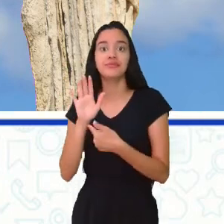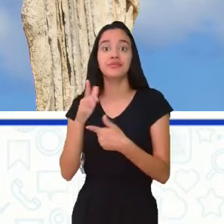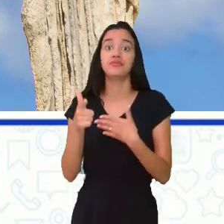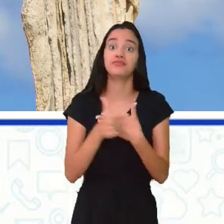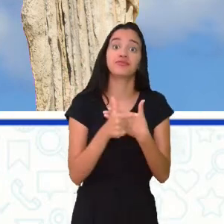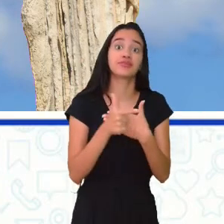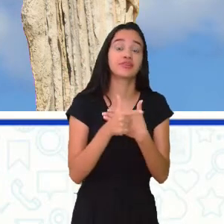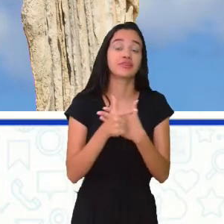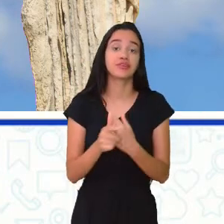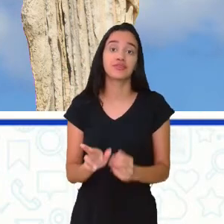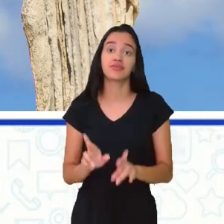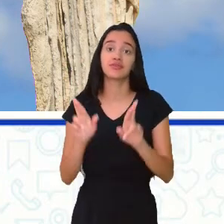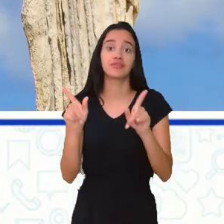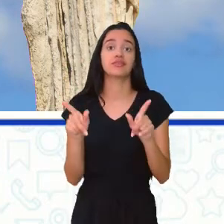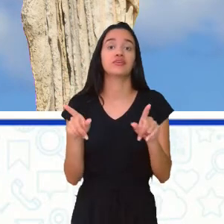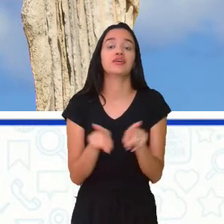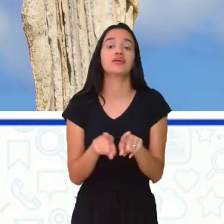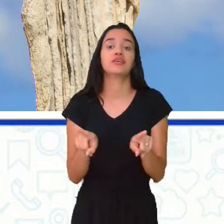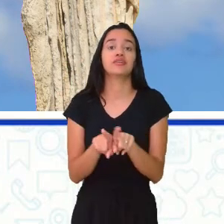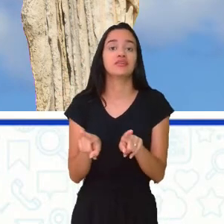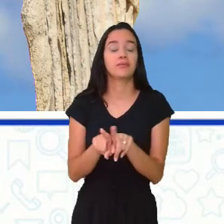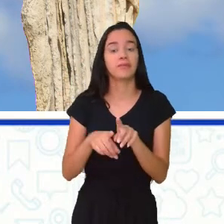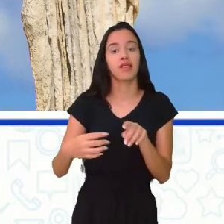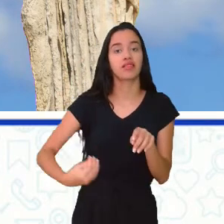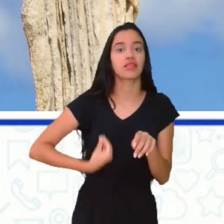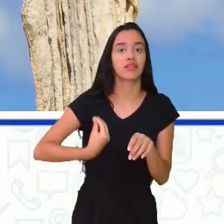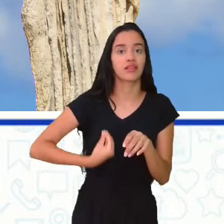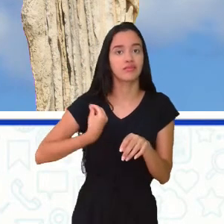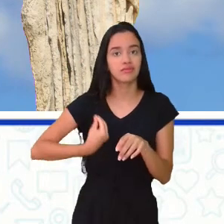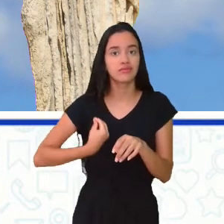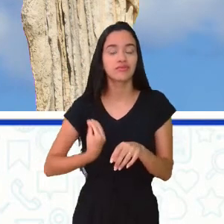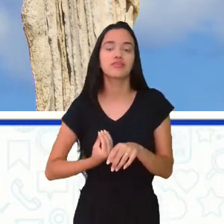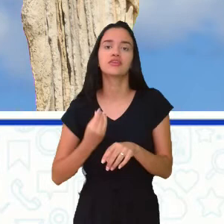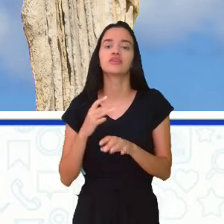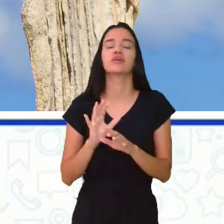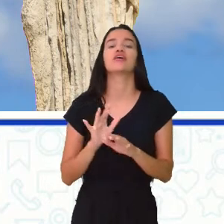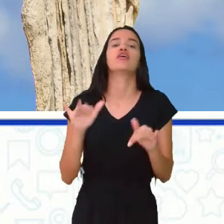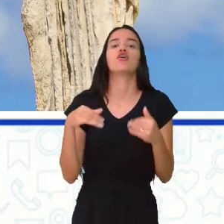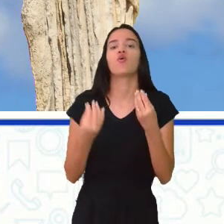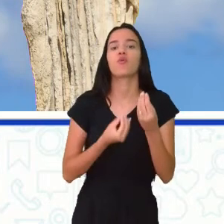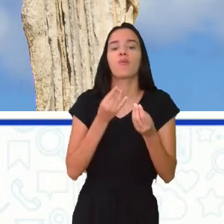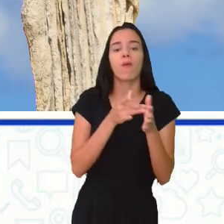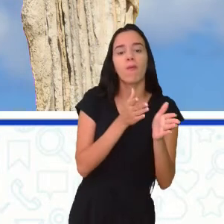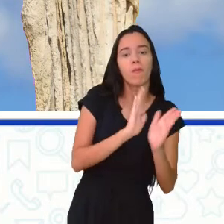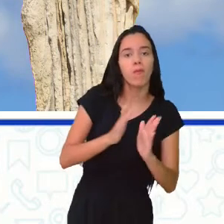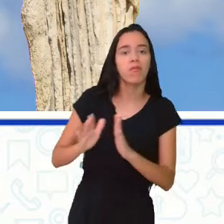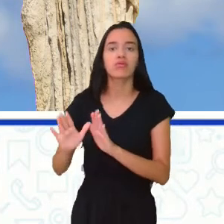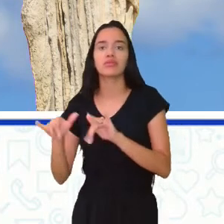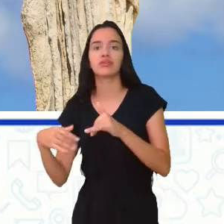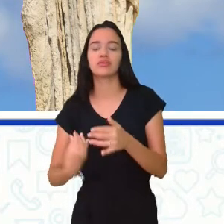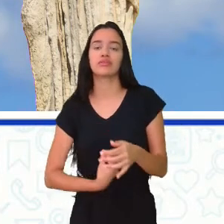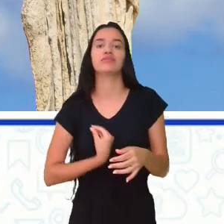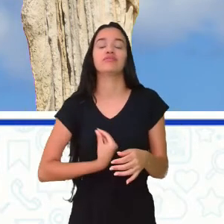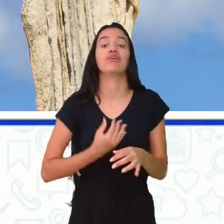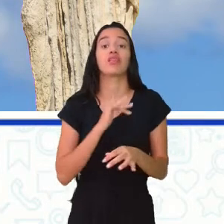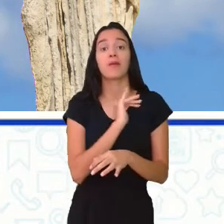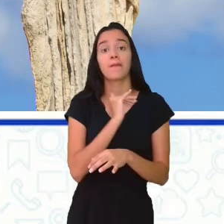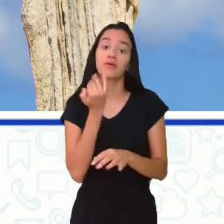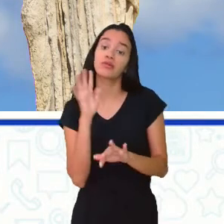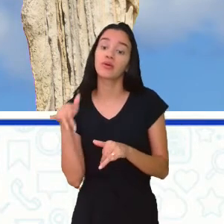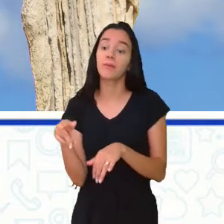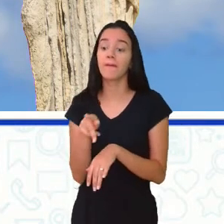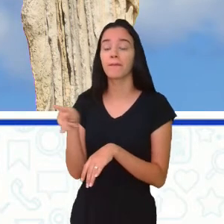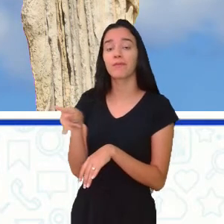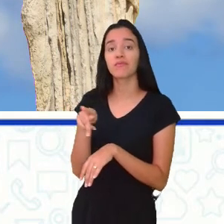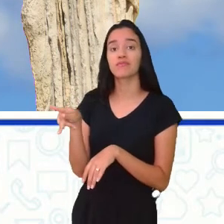na dramatização de aspectos da vida cotidiana, não é? Como os processos de vida e morte. Como a